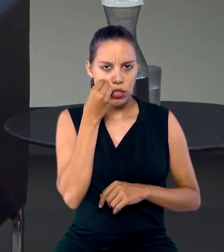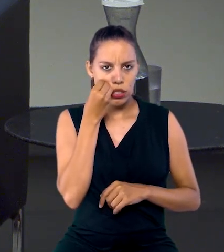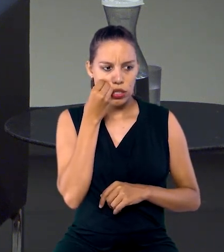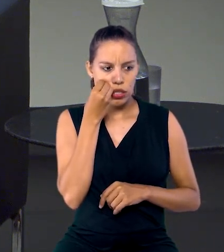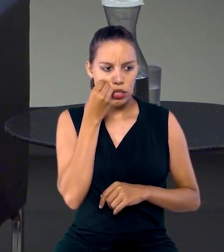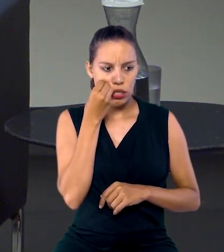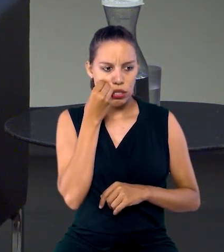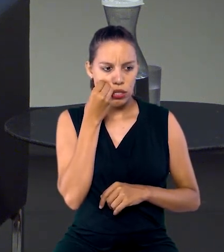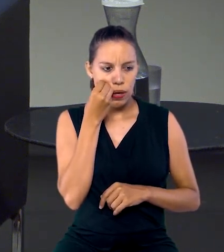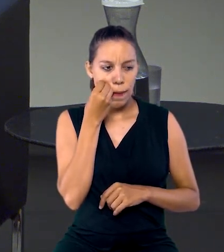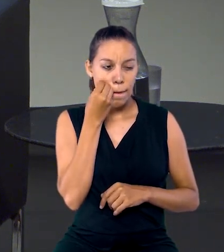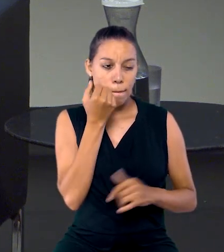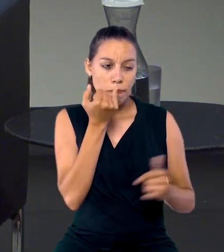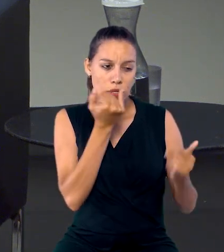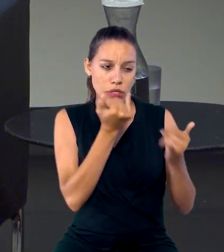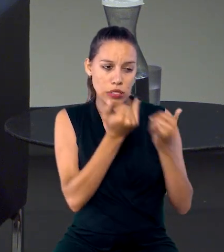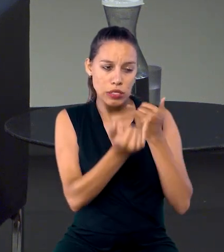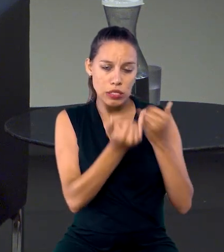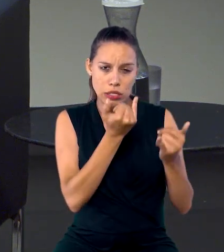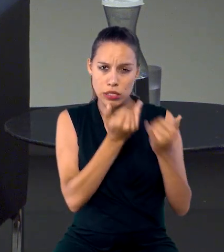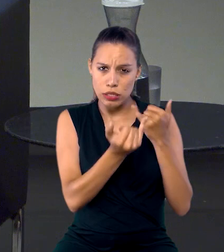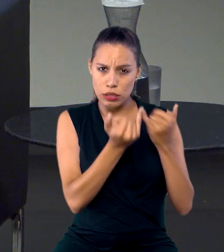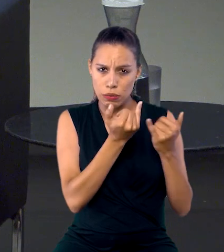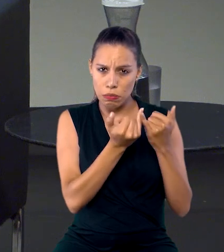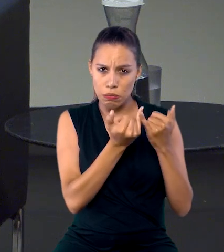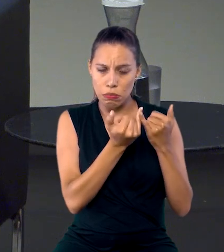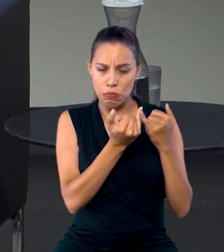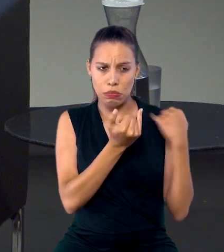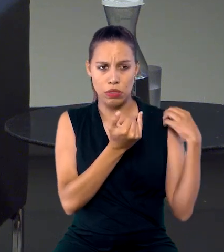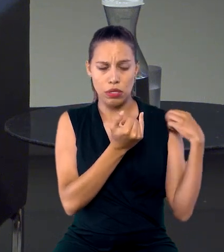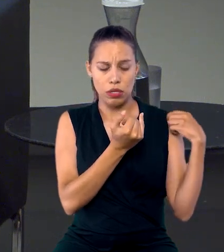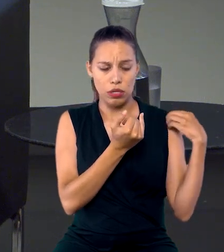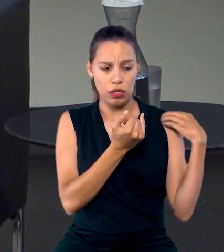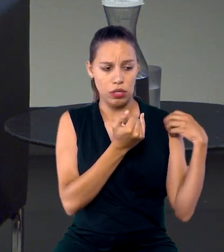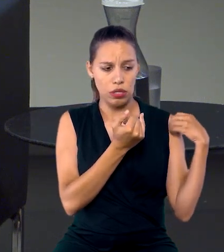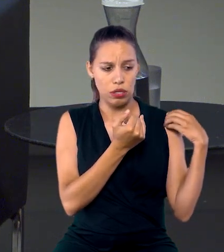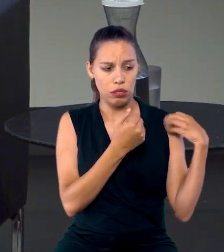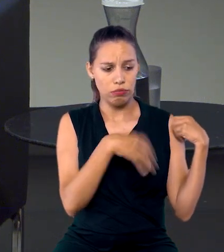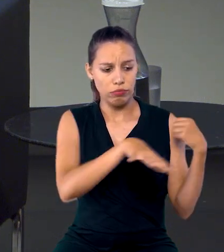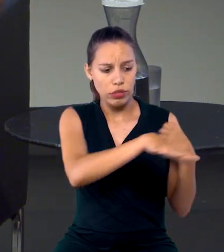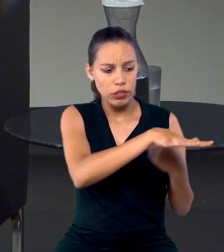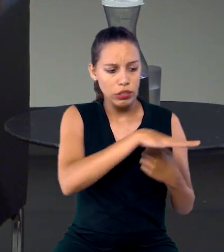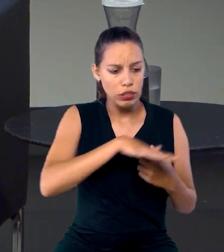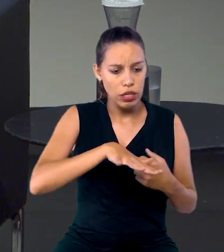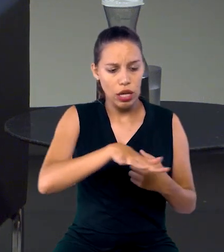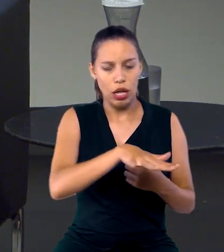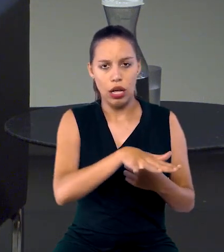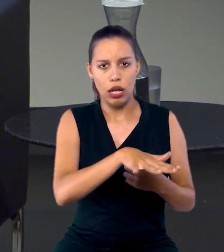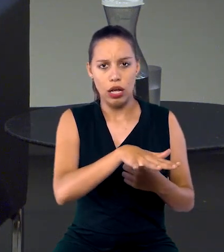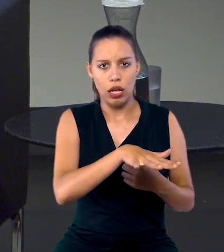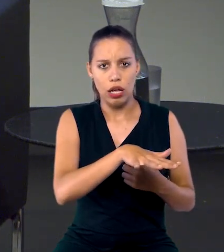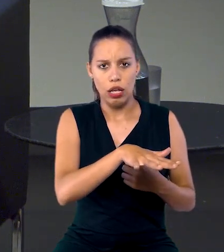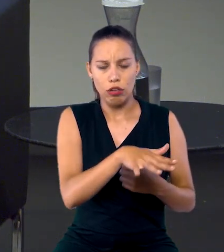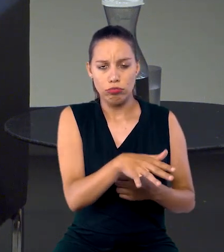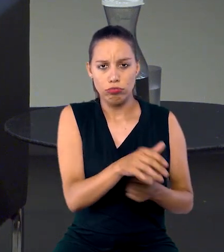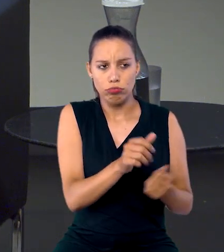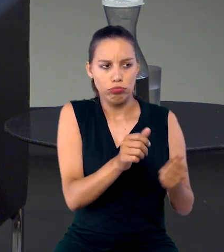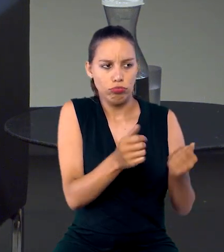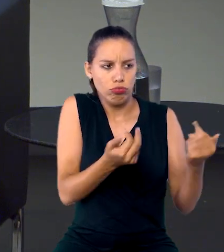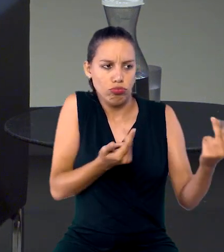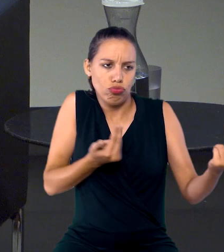que tinham semelhanças, que habitavam, de certa forma, alguns espaços comuns de linguagem